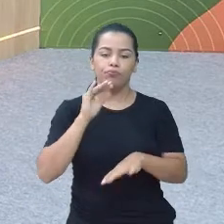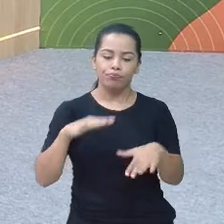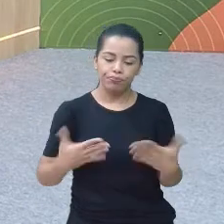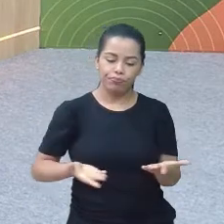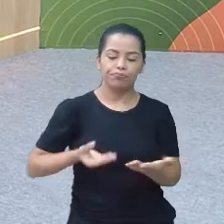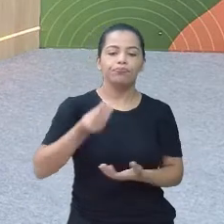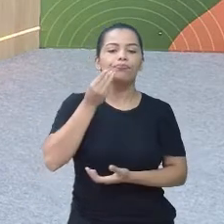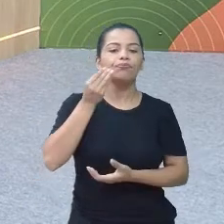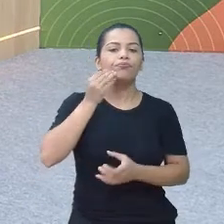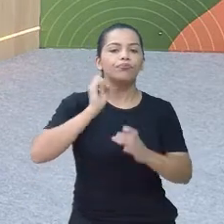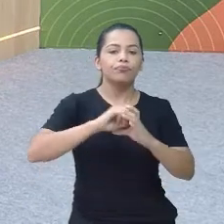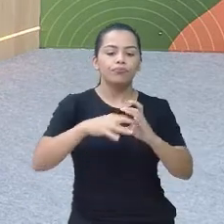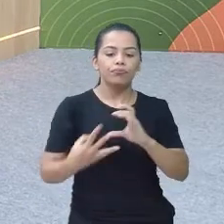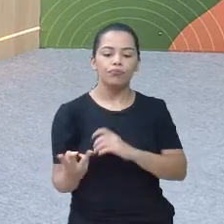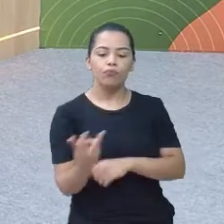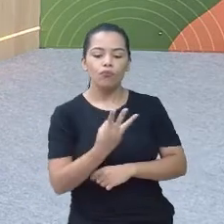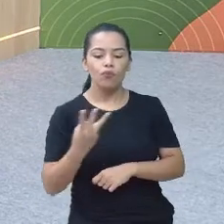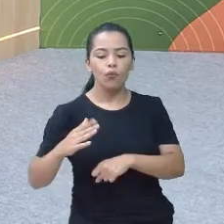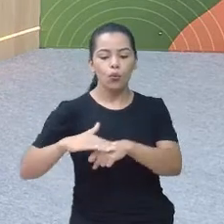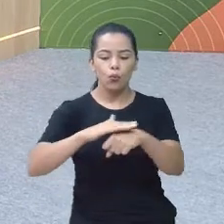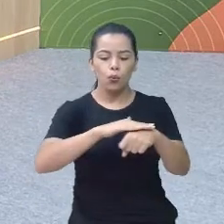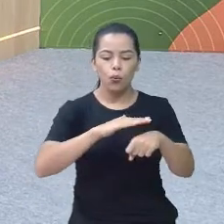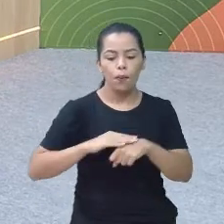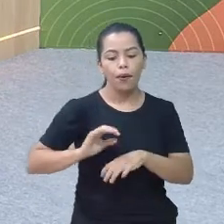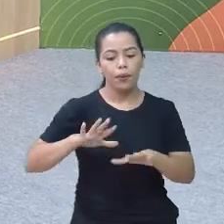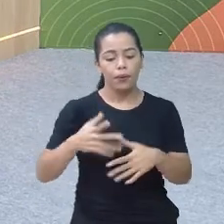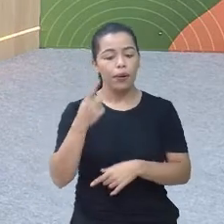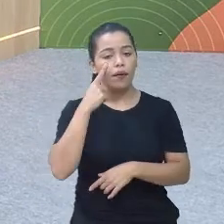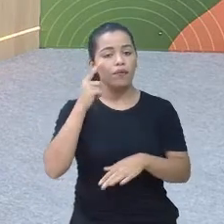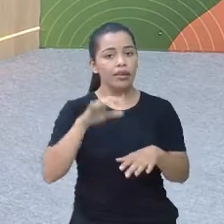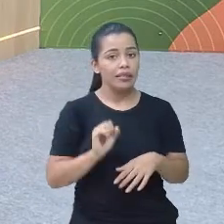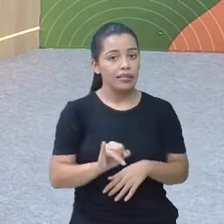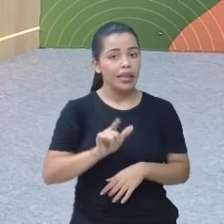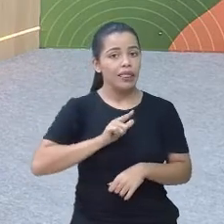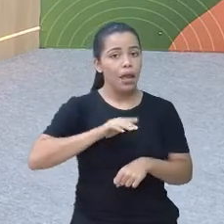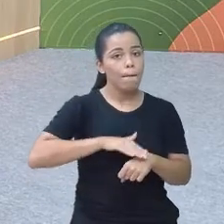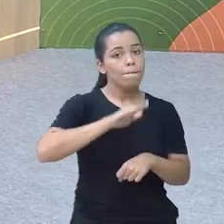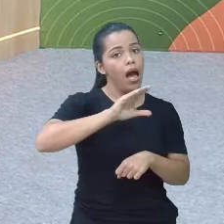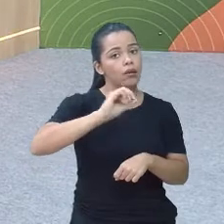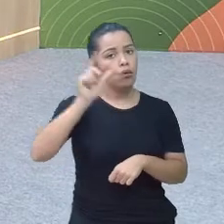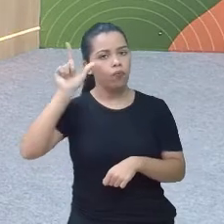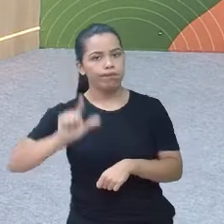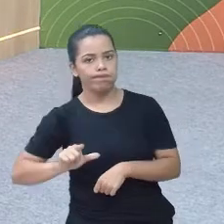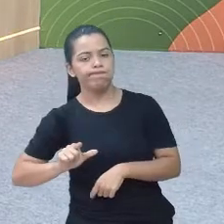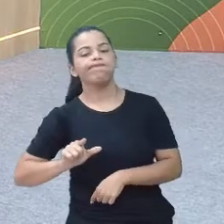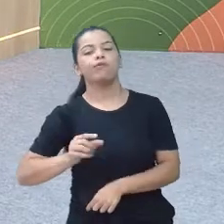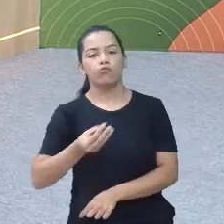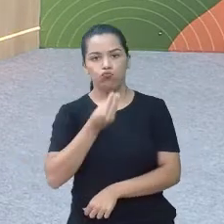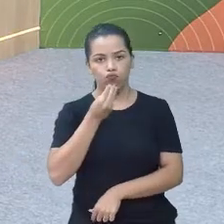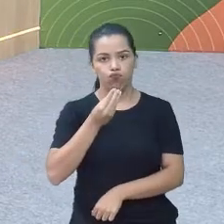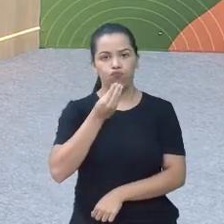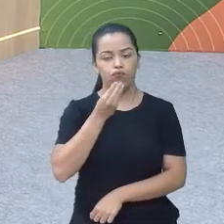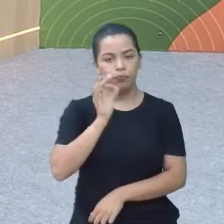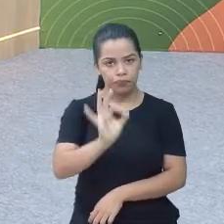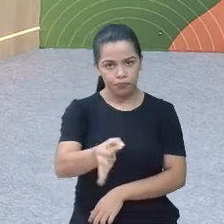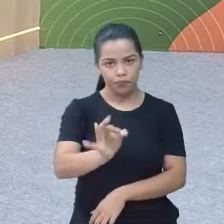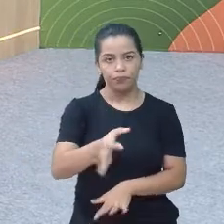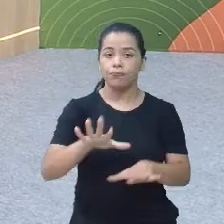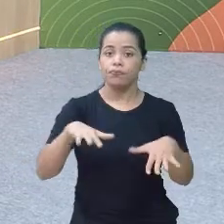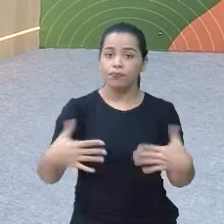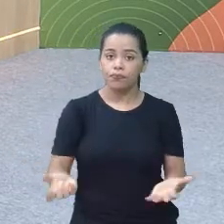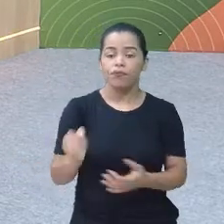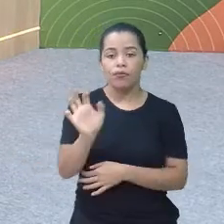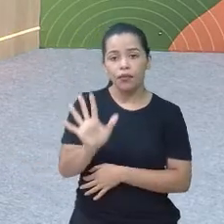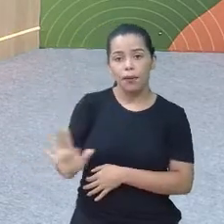três situações com relação a ter mais ou menos chance, tá certo? Então, tanto nas imagens que a